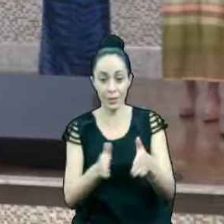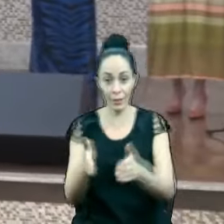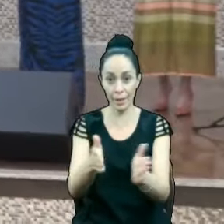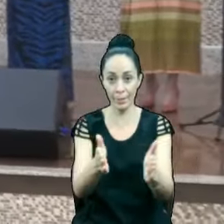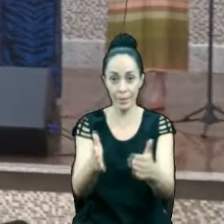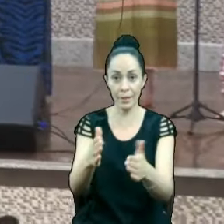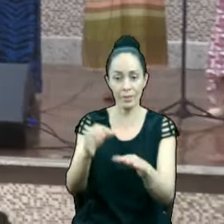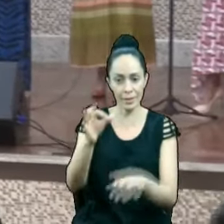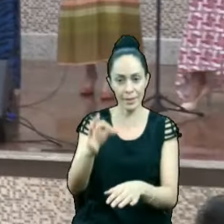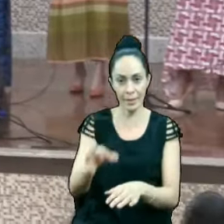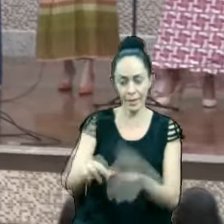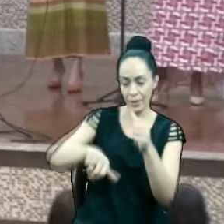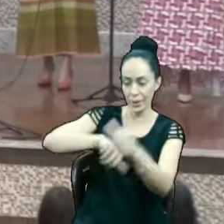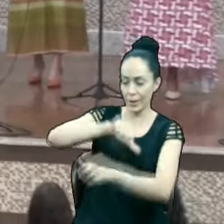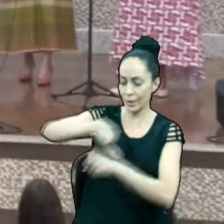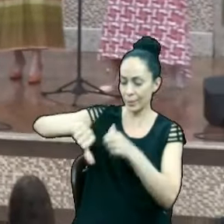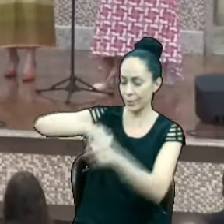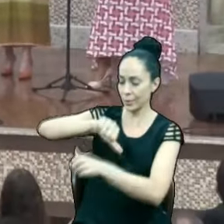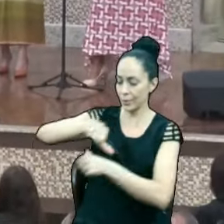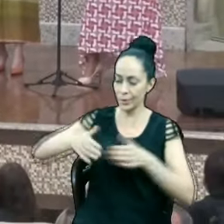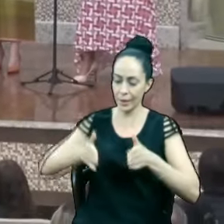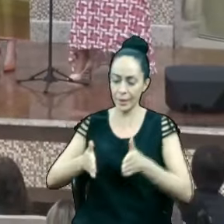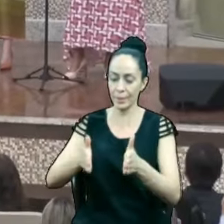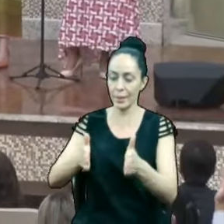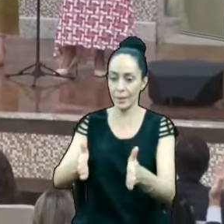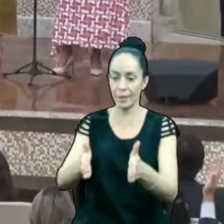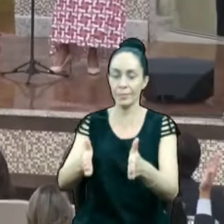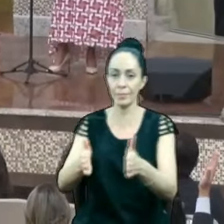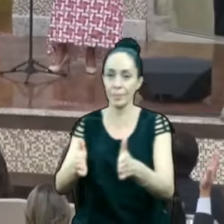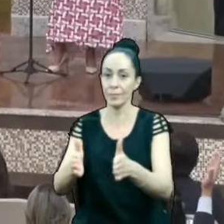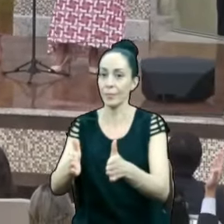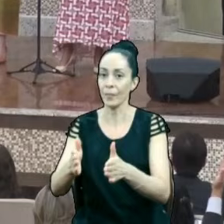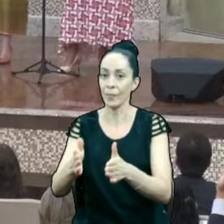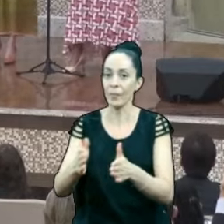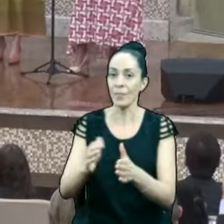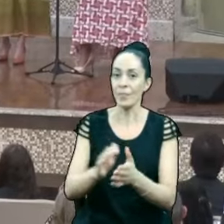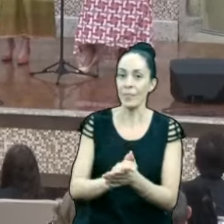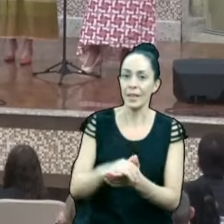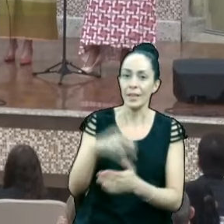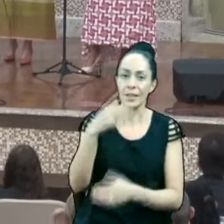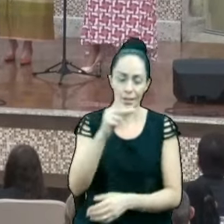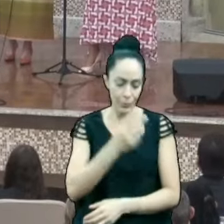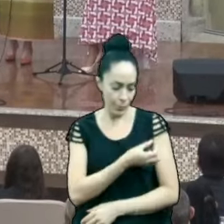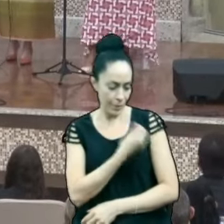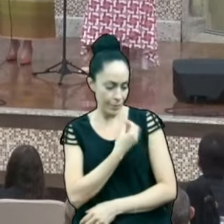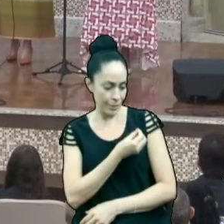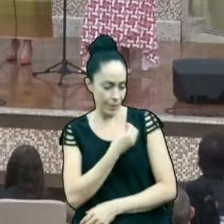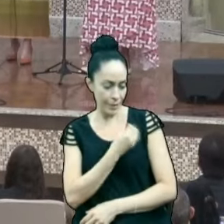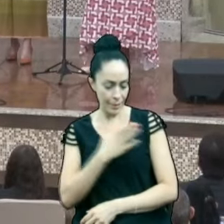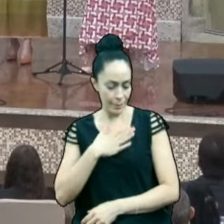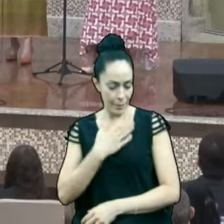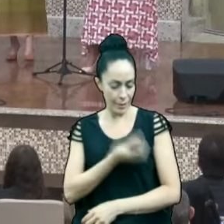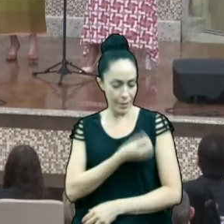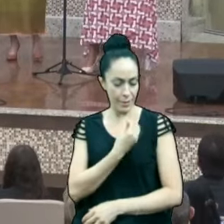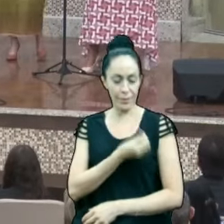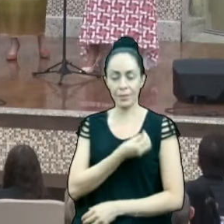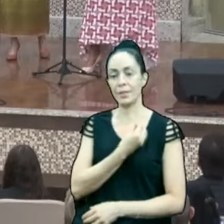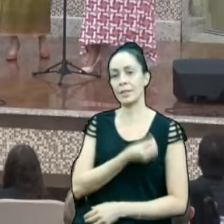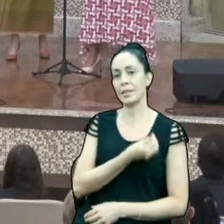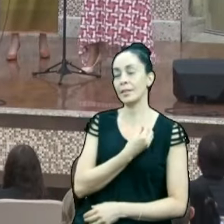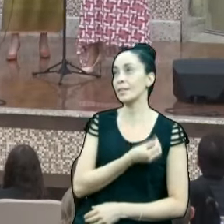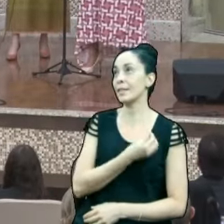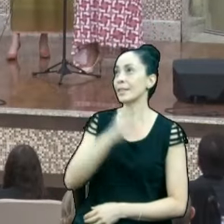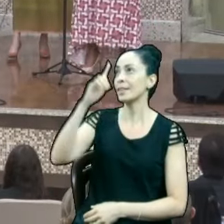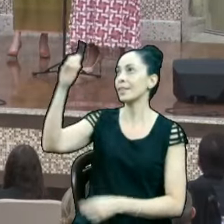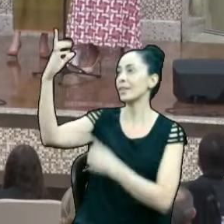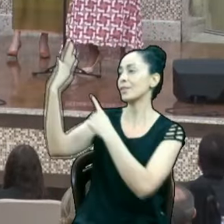vem eu não quero outra milko e não uma baquinho e